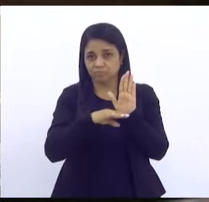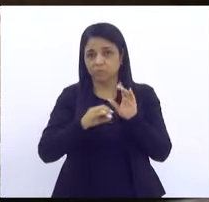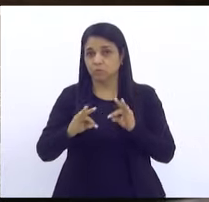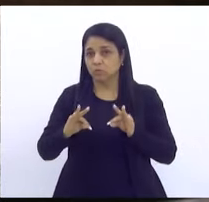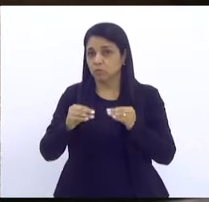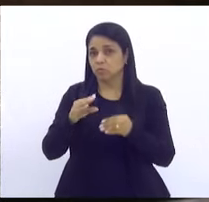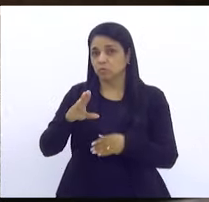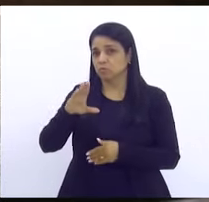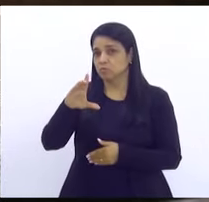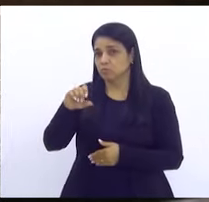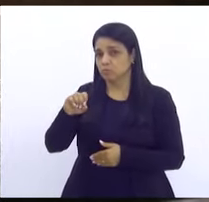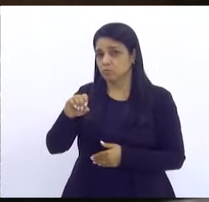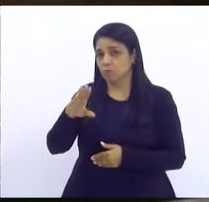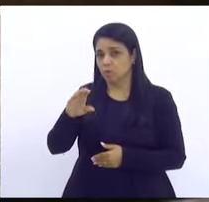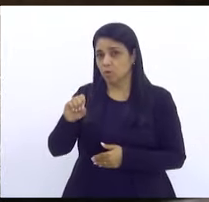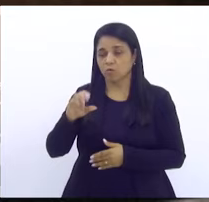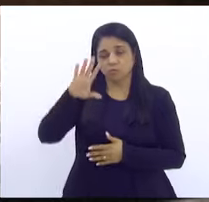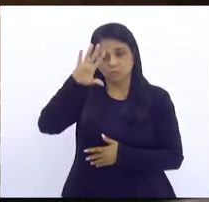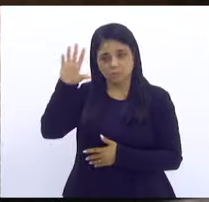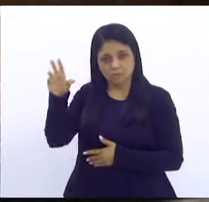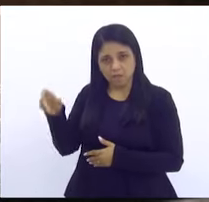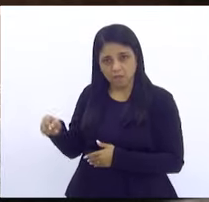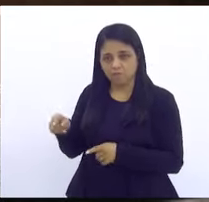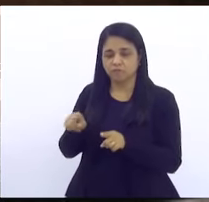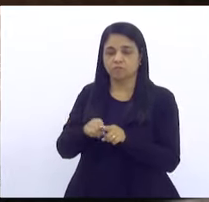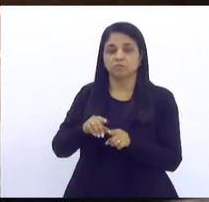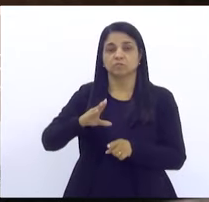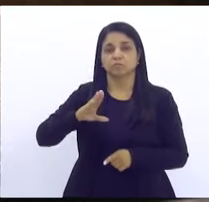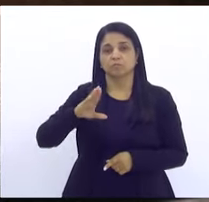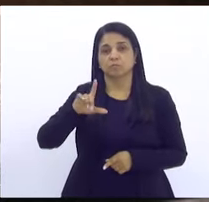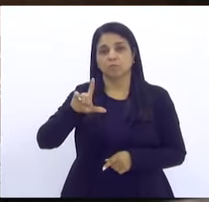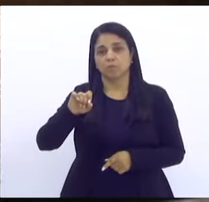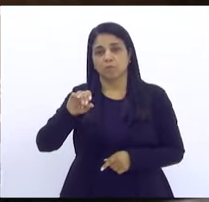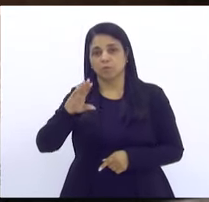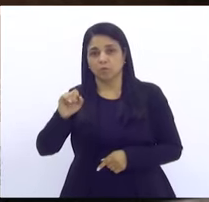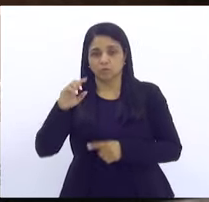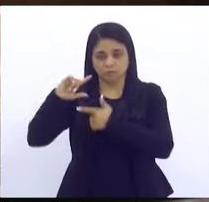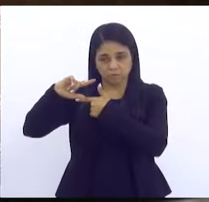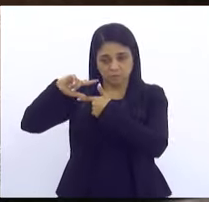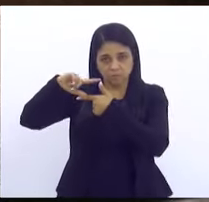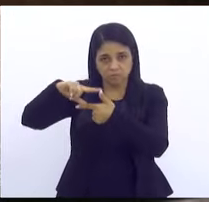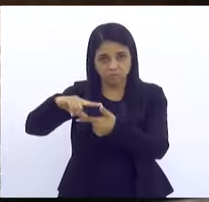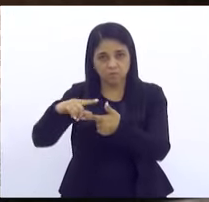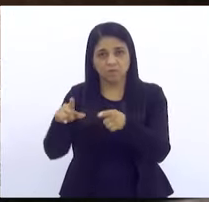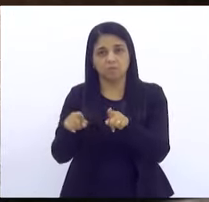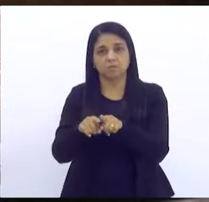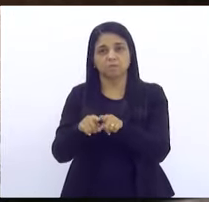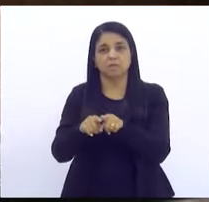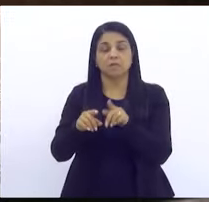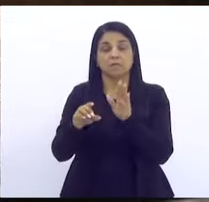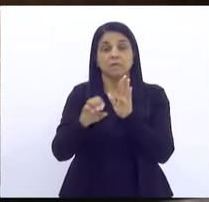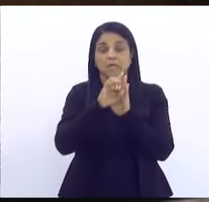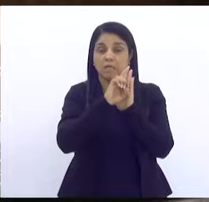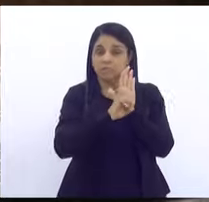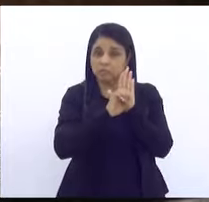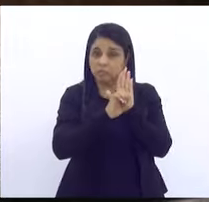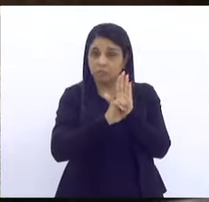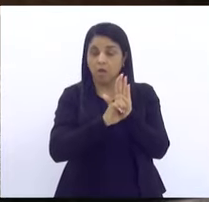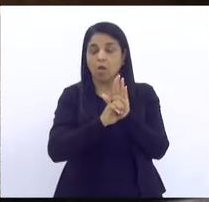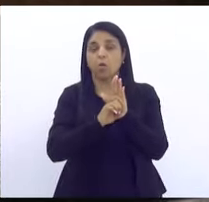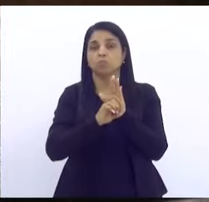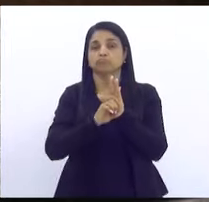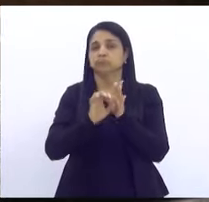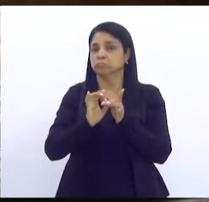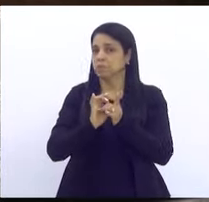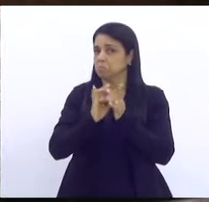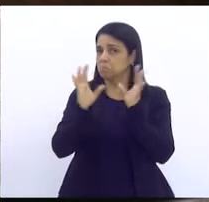Estado do Rio de Janeiro, blocos afros, blocos tradicionais, que todos, através de edital de maneira democrática, vão